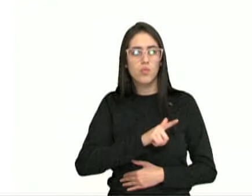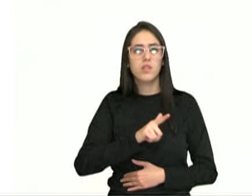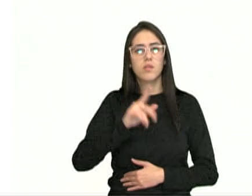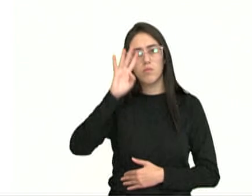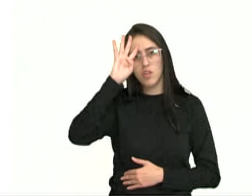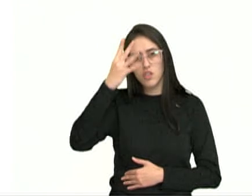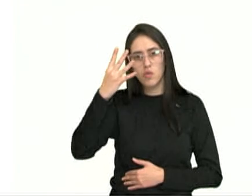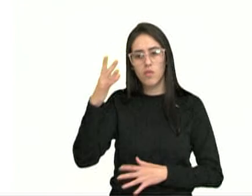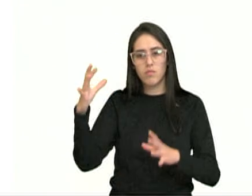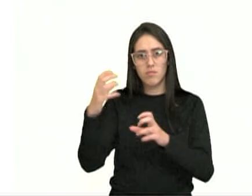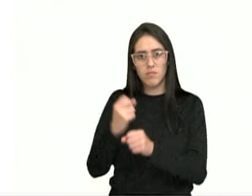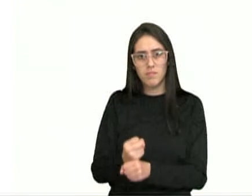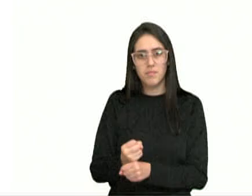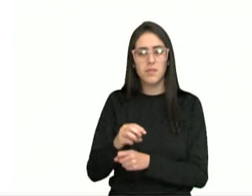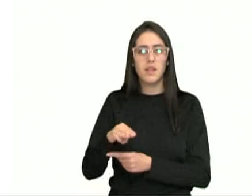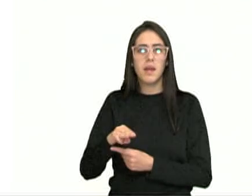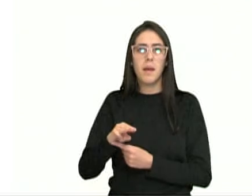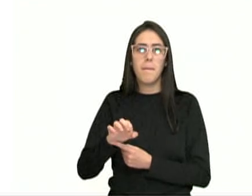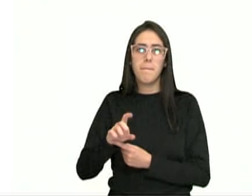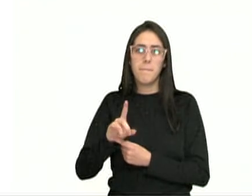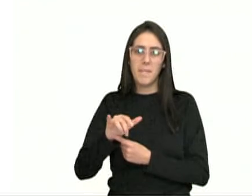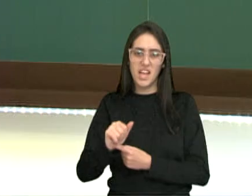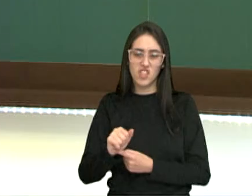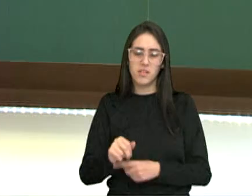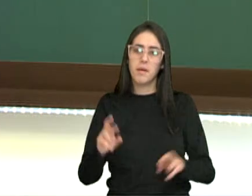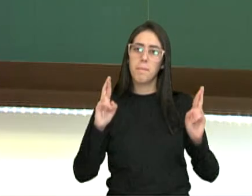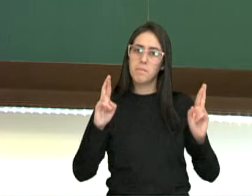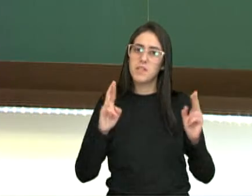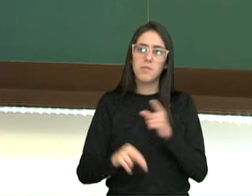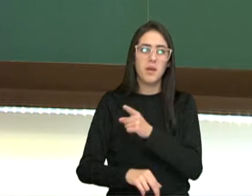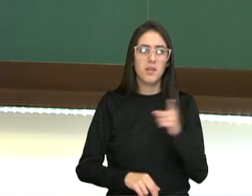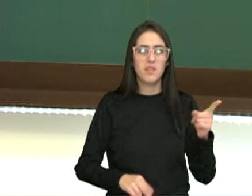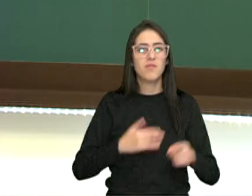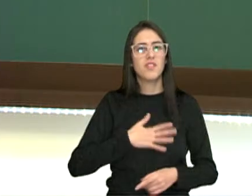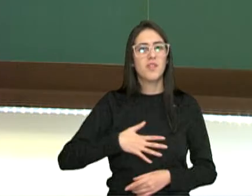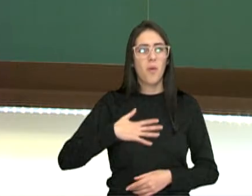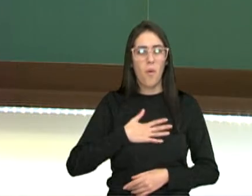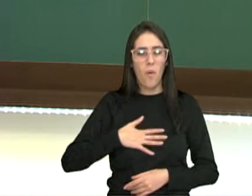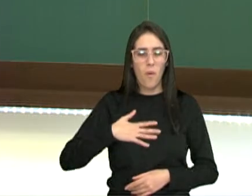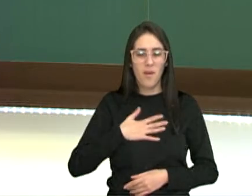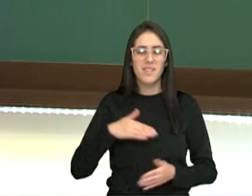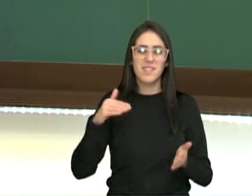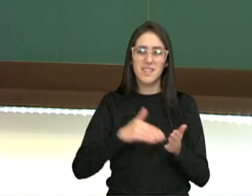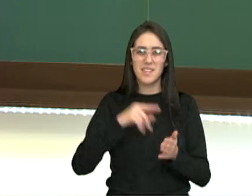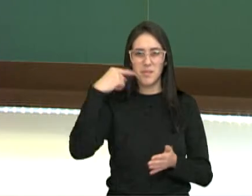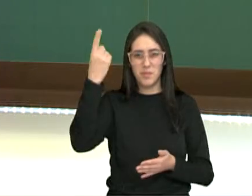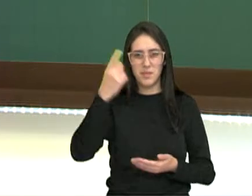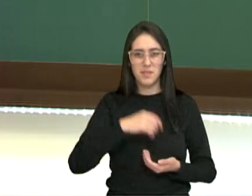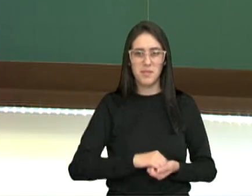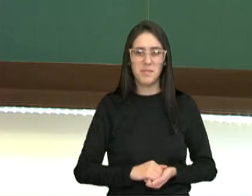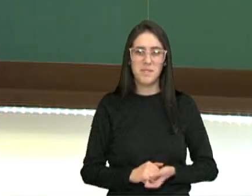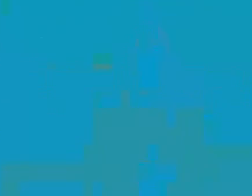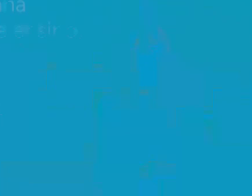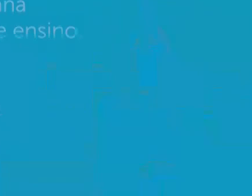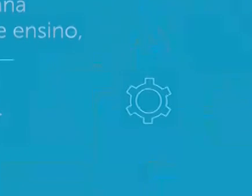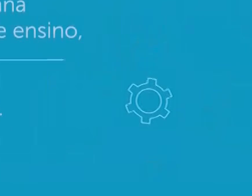envolvendo o conceito de média ponderada. Eu espero que vocês tenham gostado e até breve!